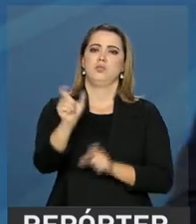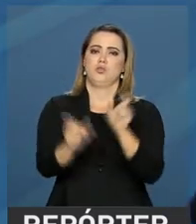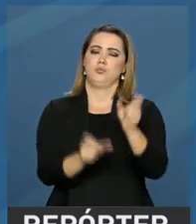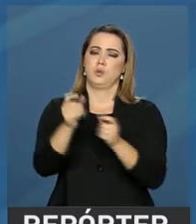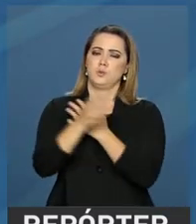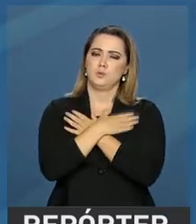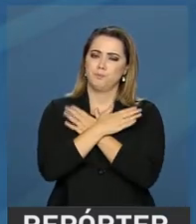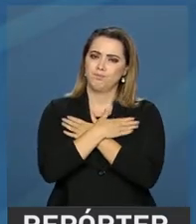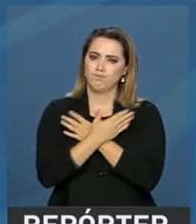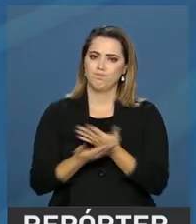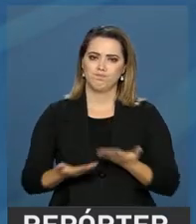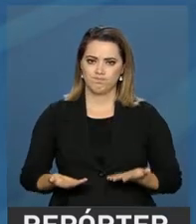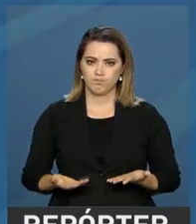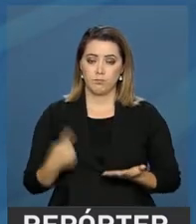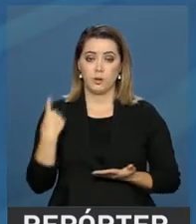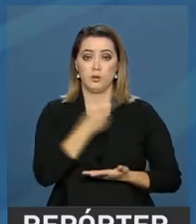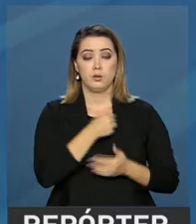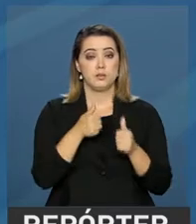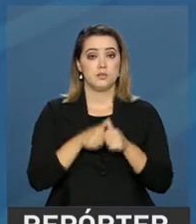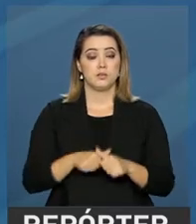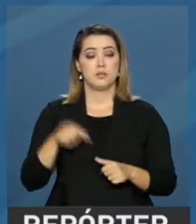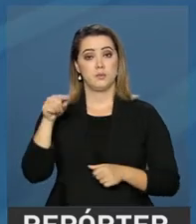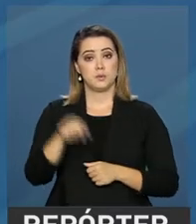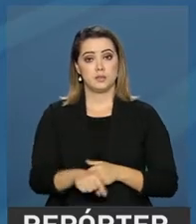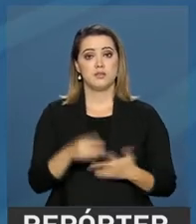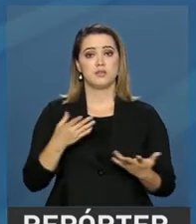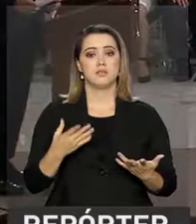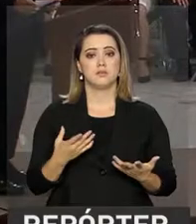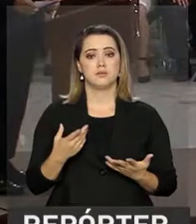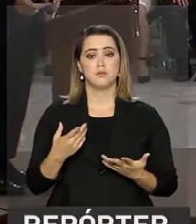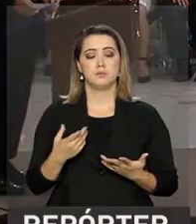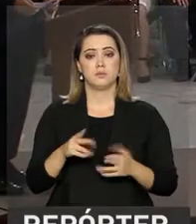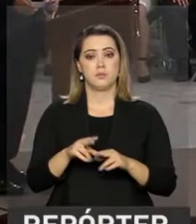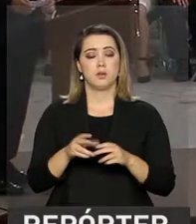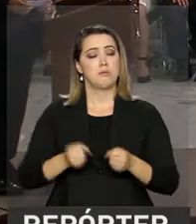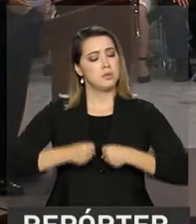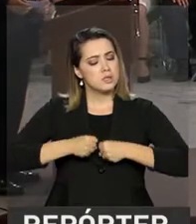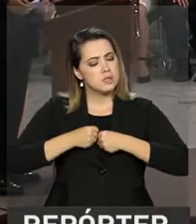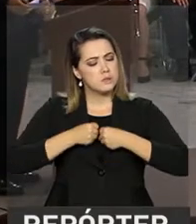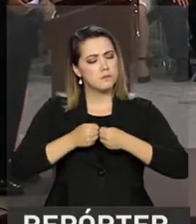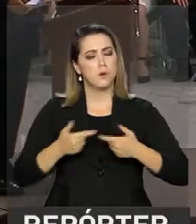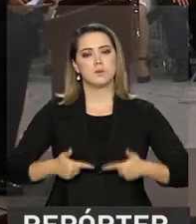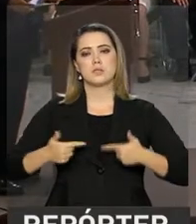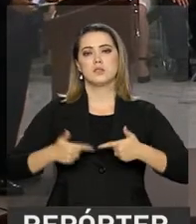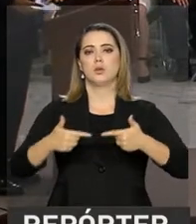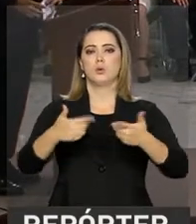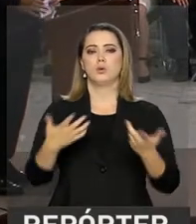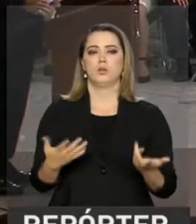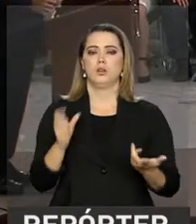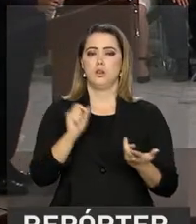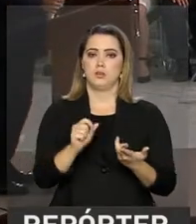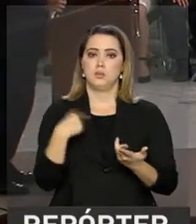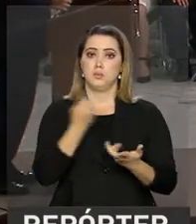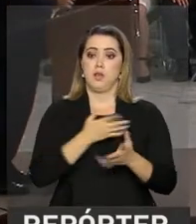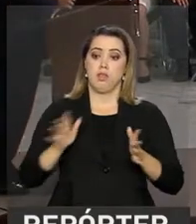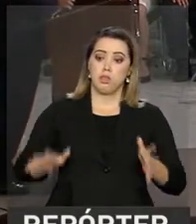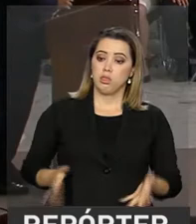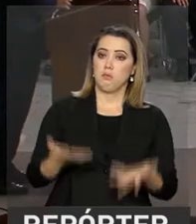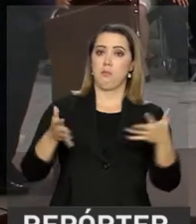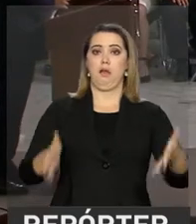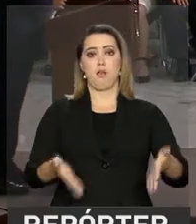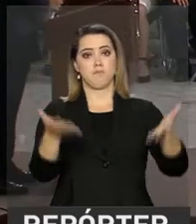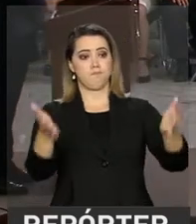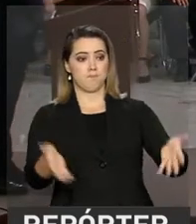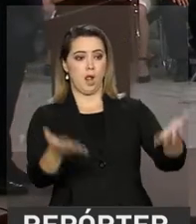pessoas empregadas e nós estamos aqui lutando pra poder animar todos